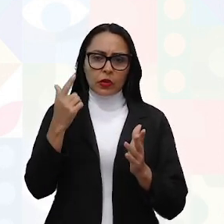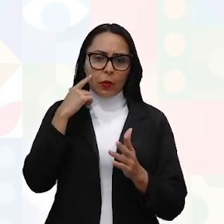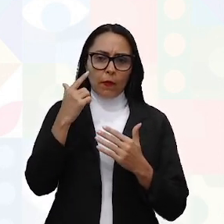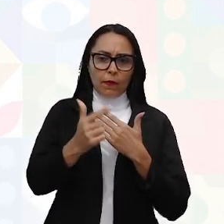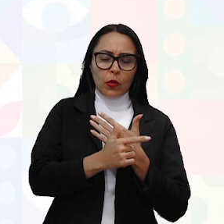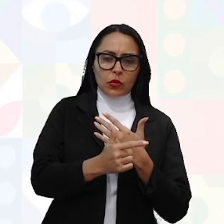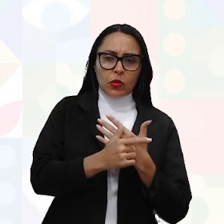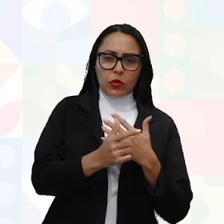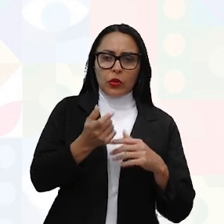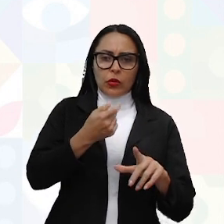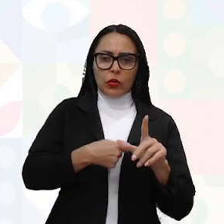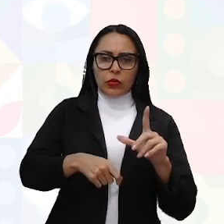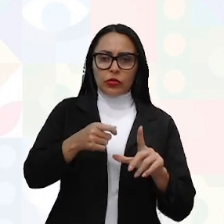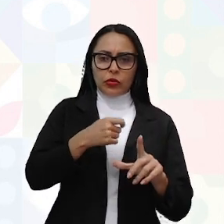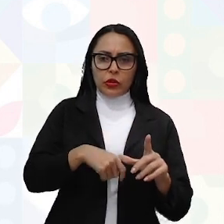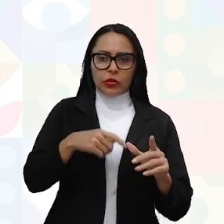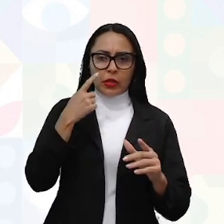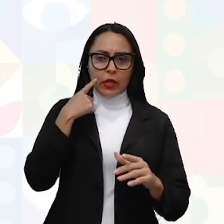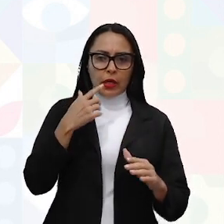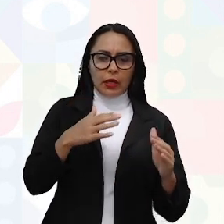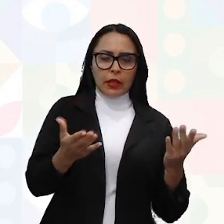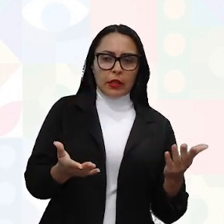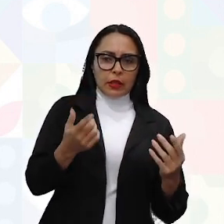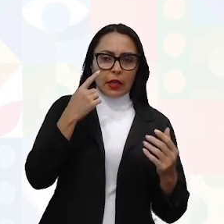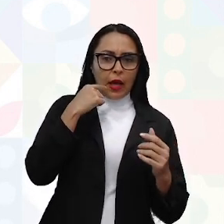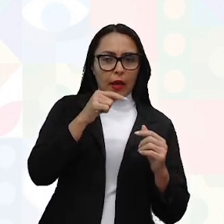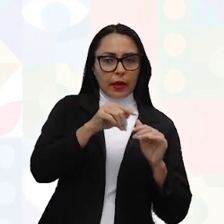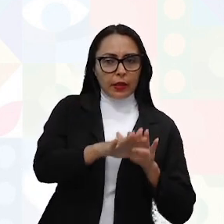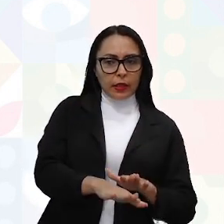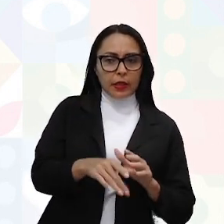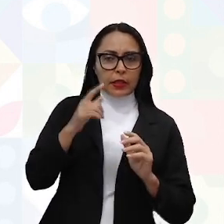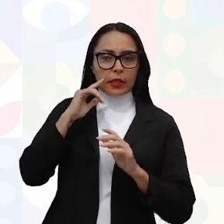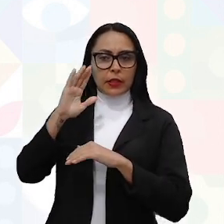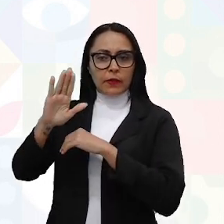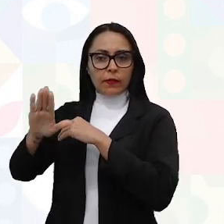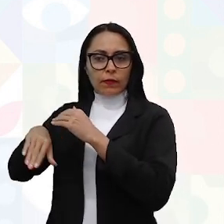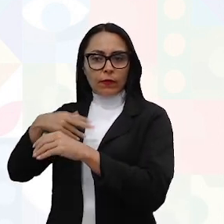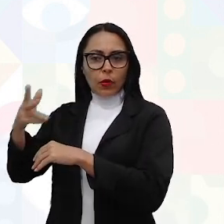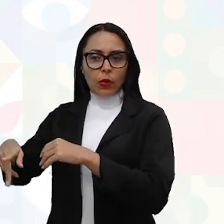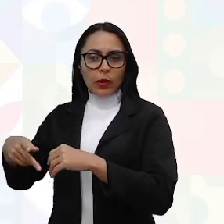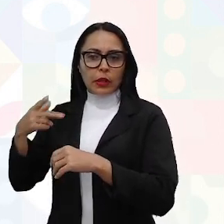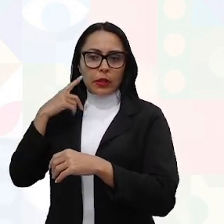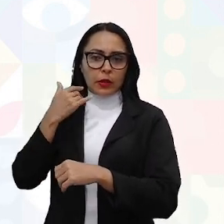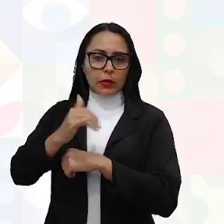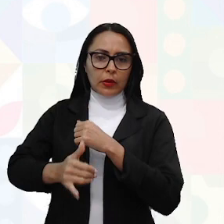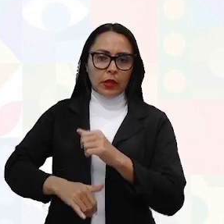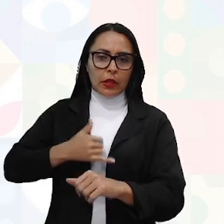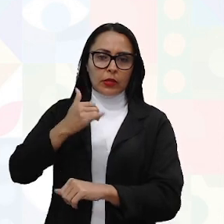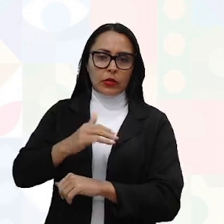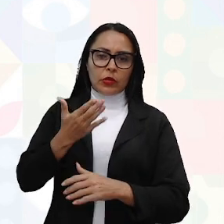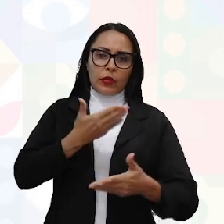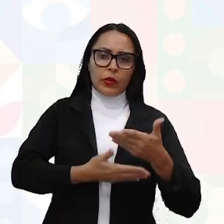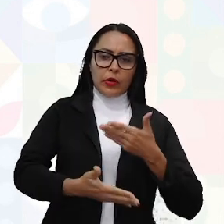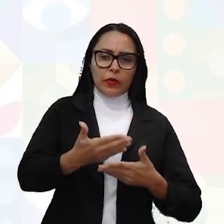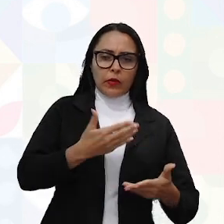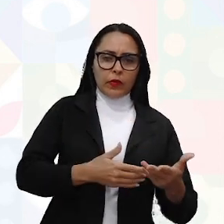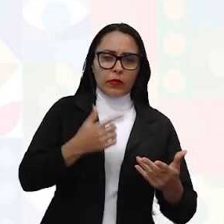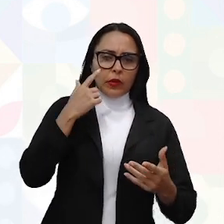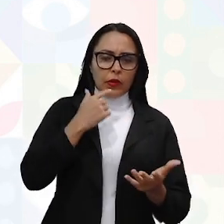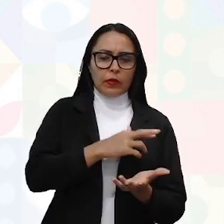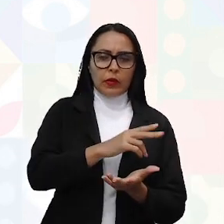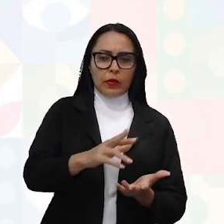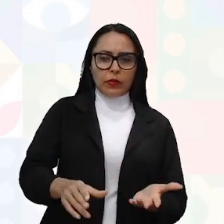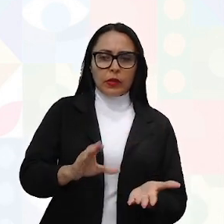funções de logística doméstica e de logística internacional, envolvendo a gestão dos relacionamentos com os diversos